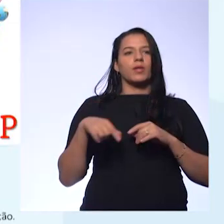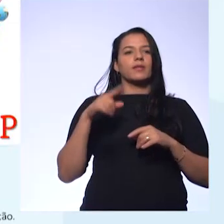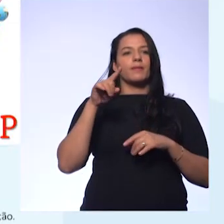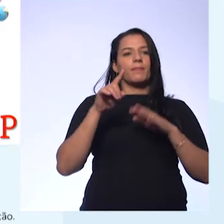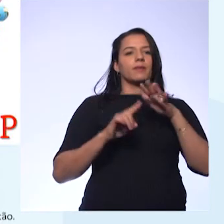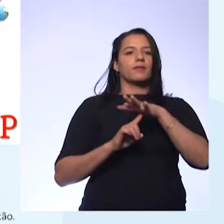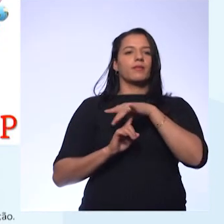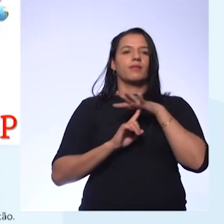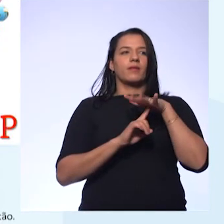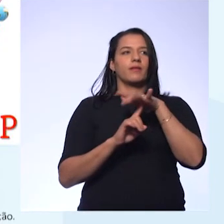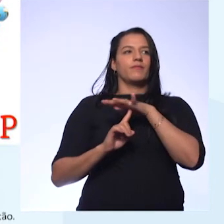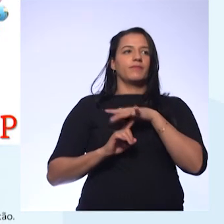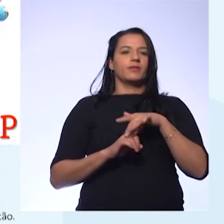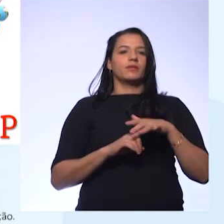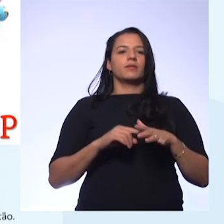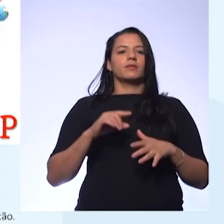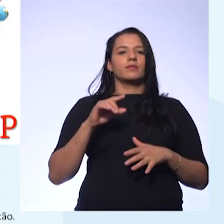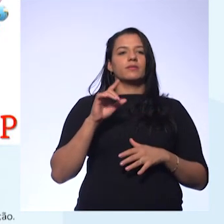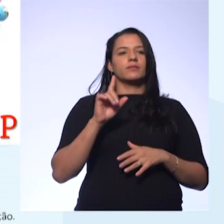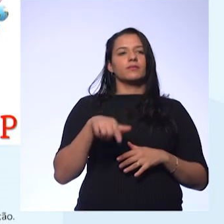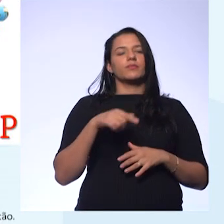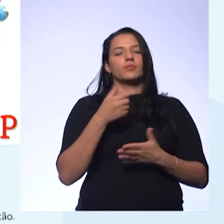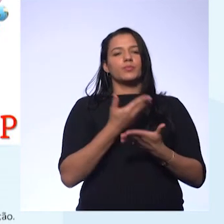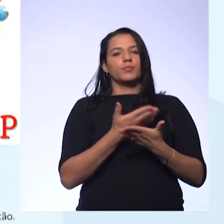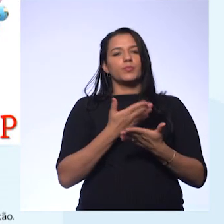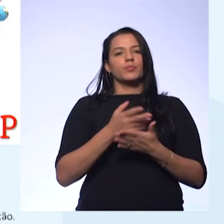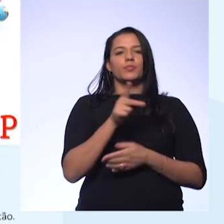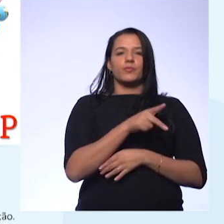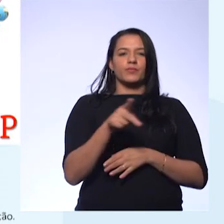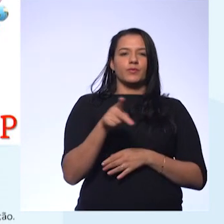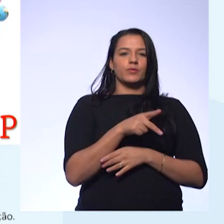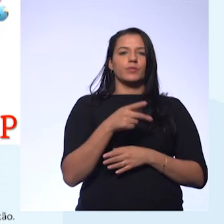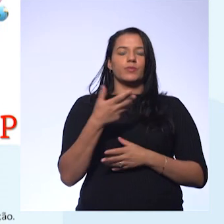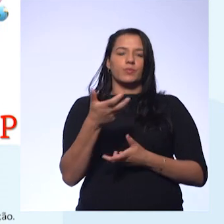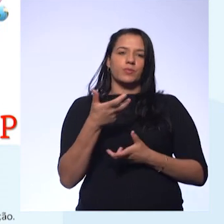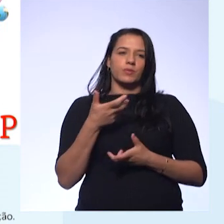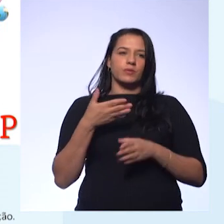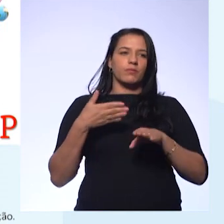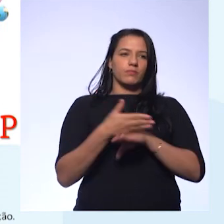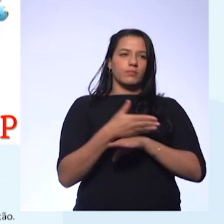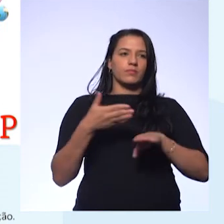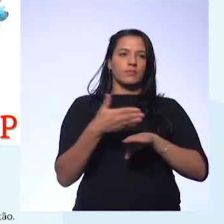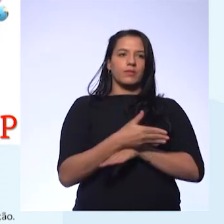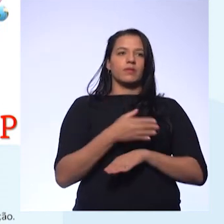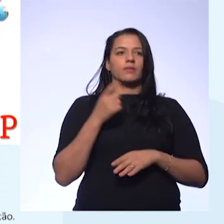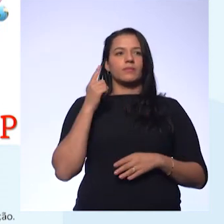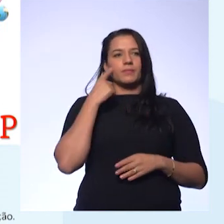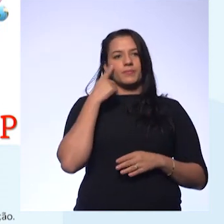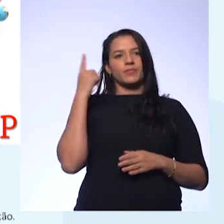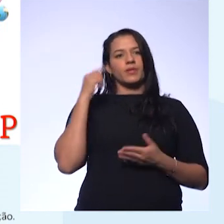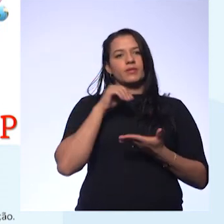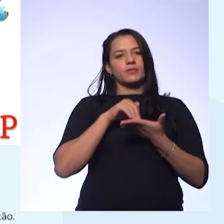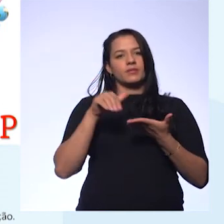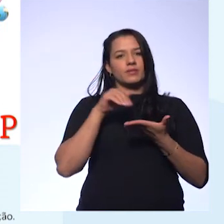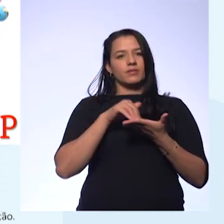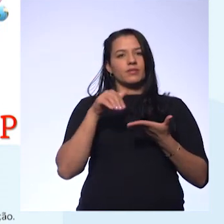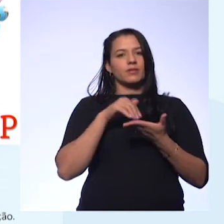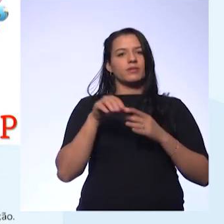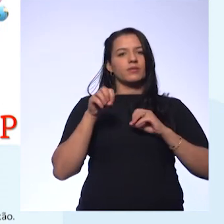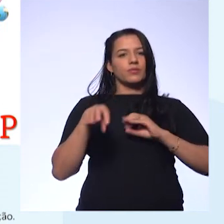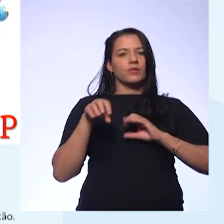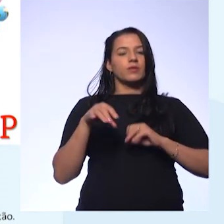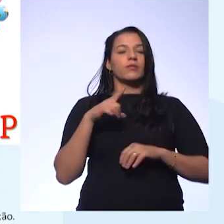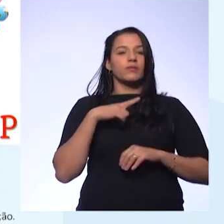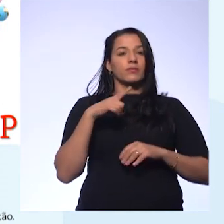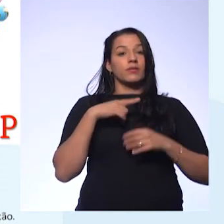de Ciências, tá? Os professores e estudantes que quiserem participar. No site da Secretaria de Educação, a gente tem maiores